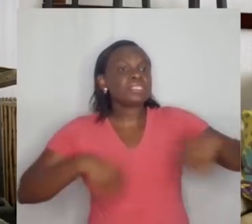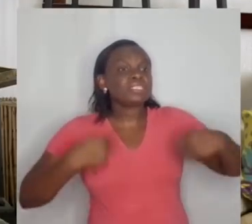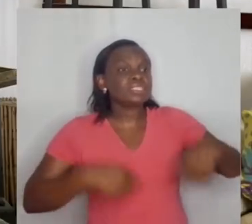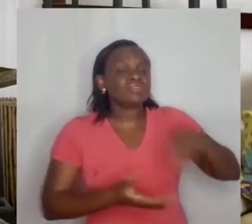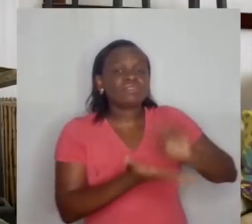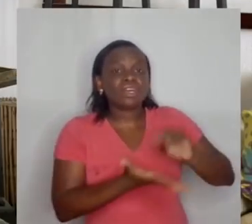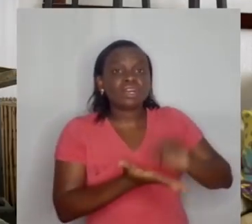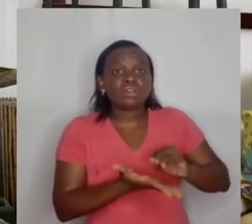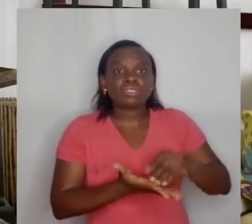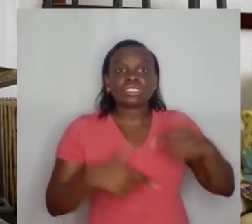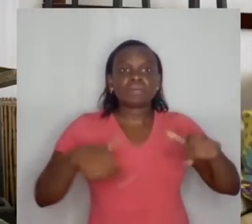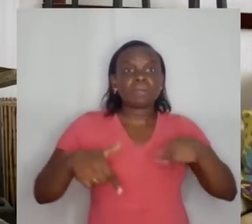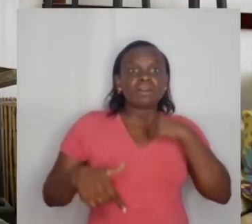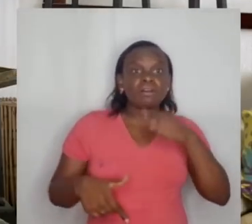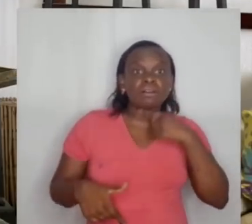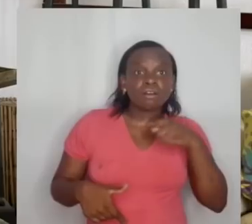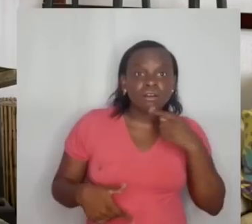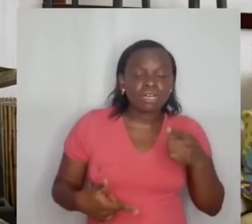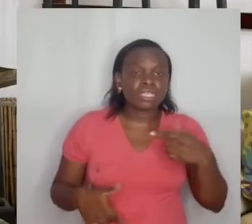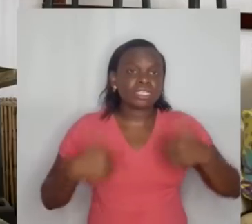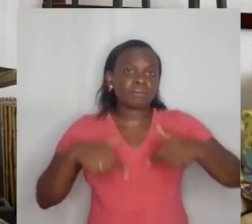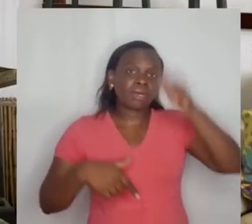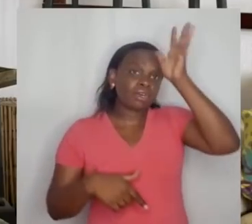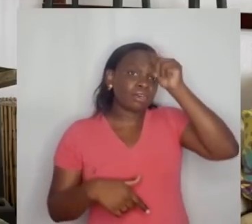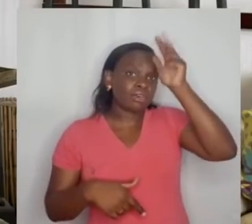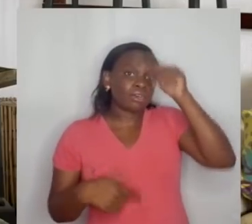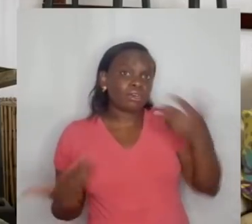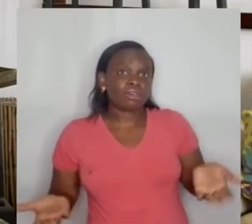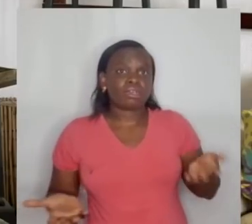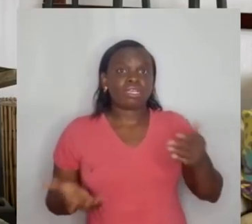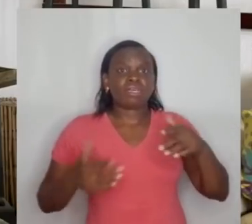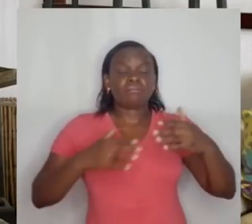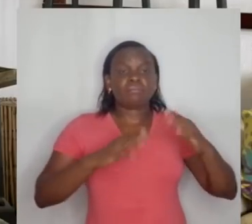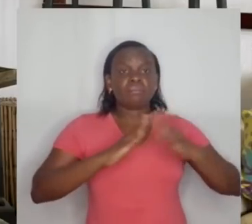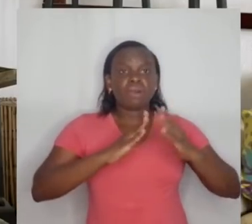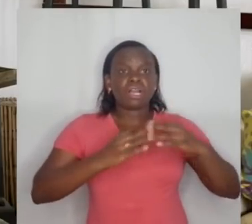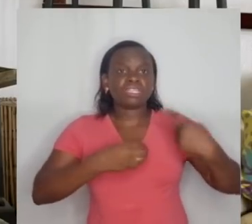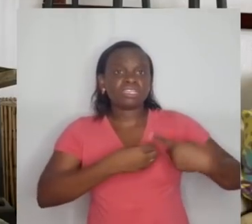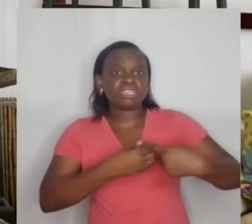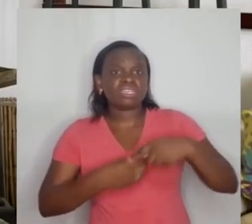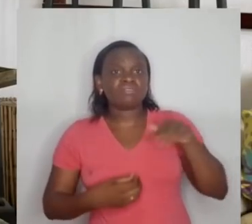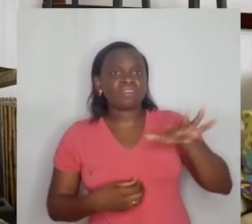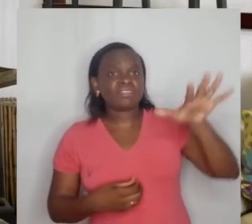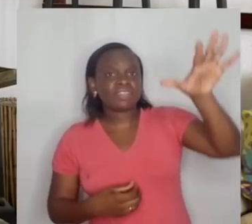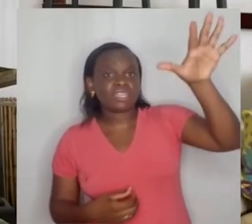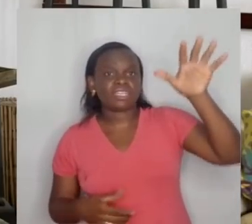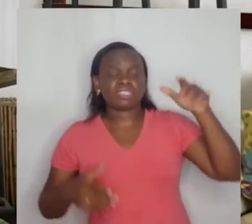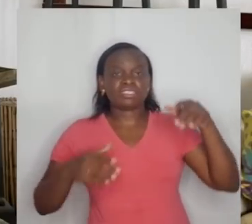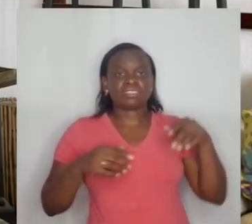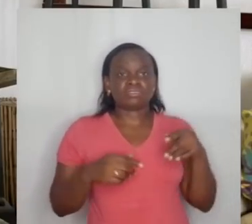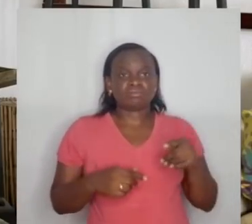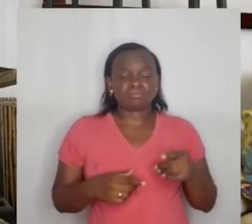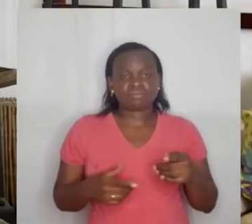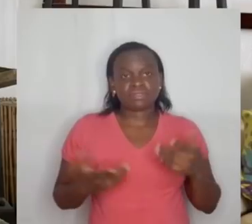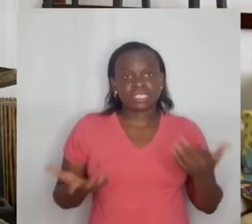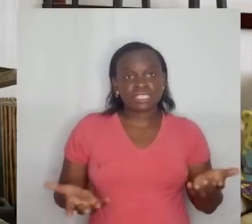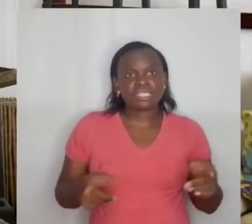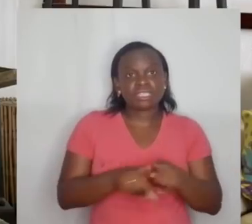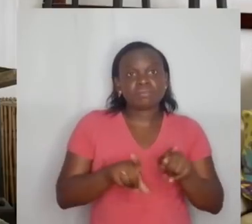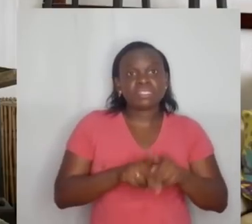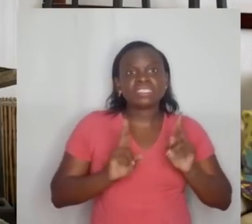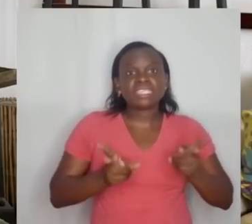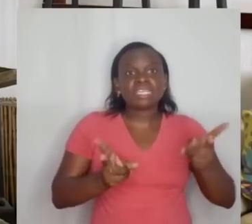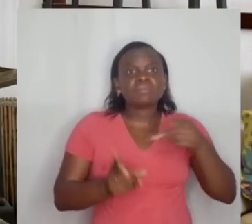necessidades dos que sem emprego vivem na informalidade, moram nas periferias, nos morros, nas favelas, em meio